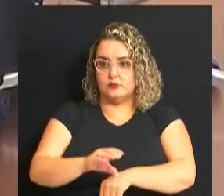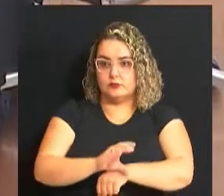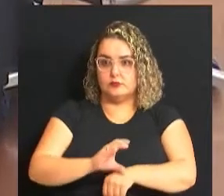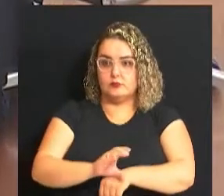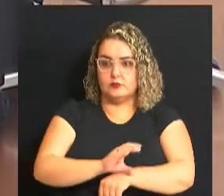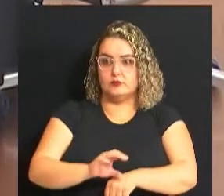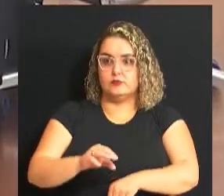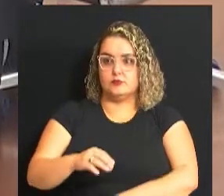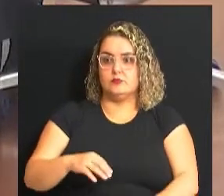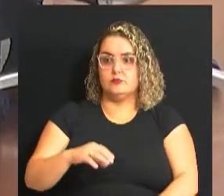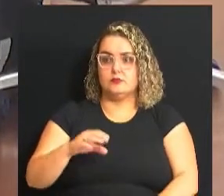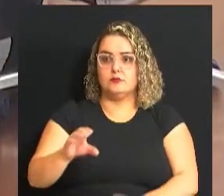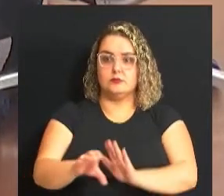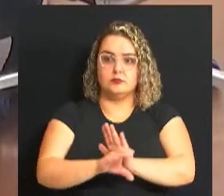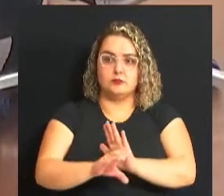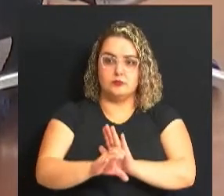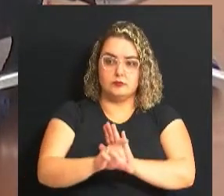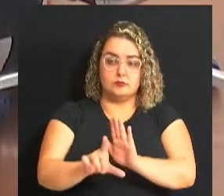Constituição e Legalidade.